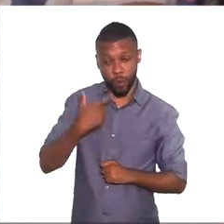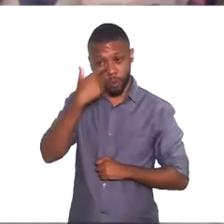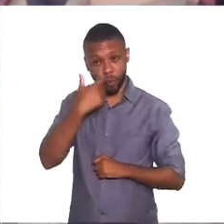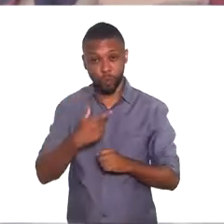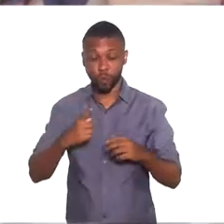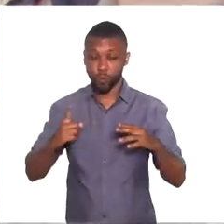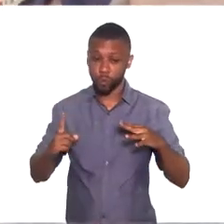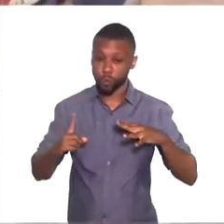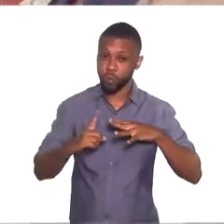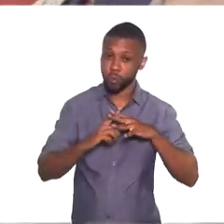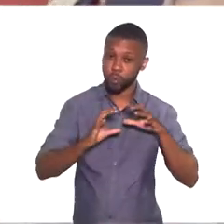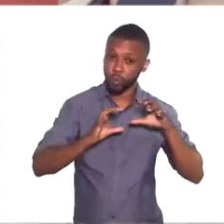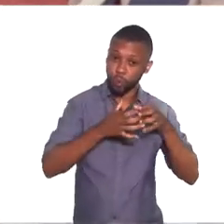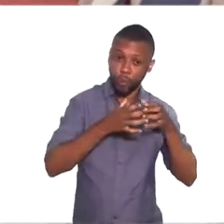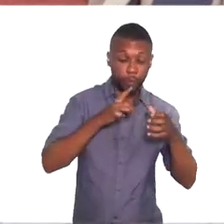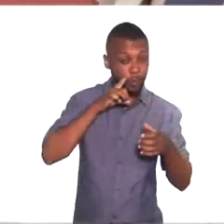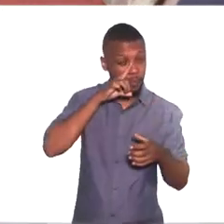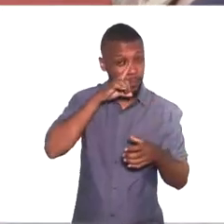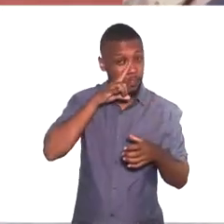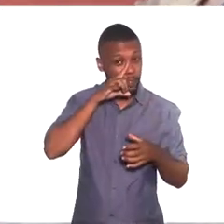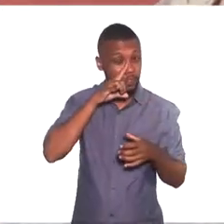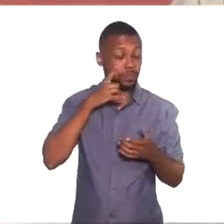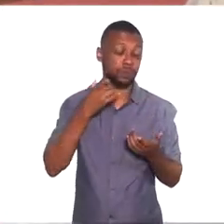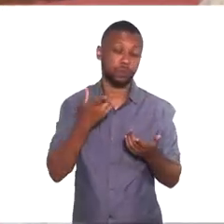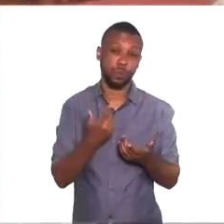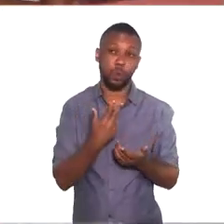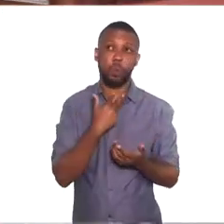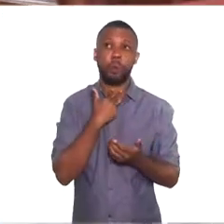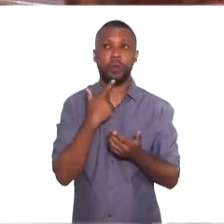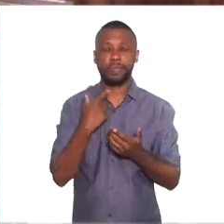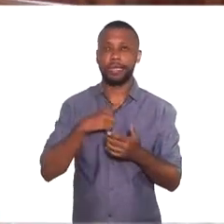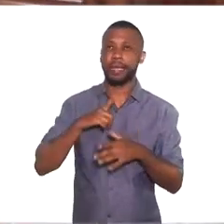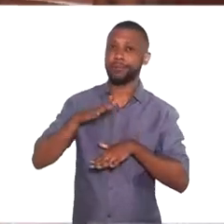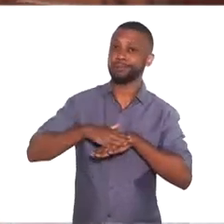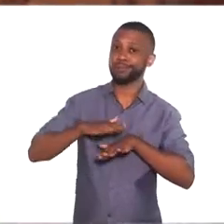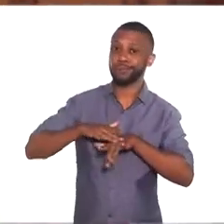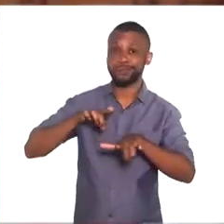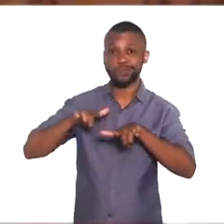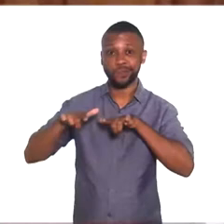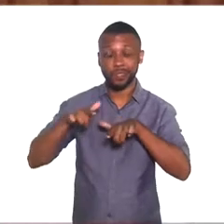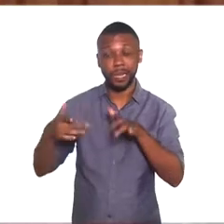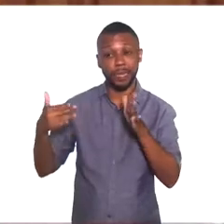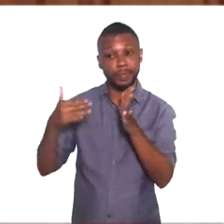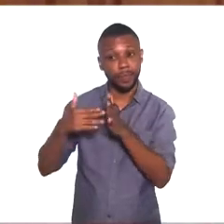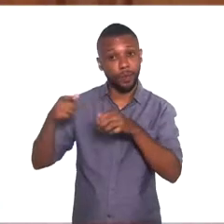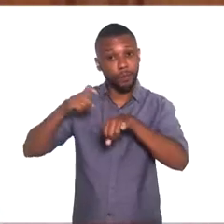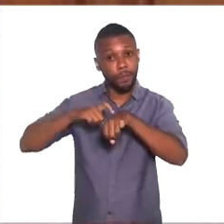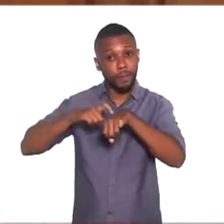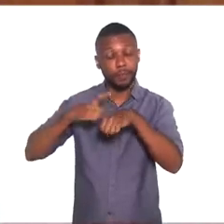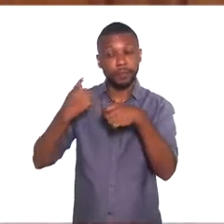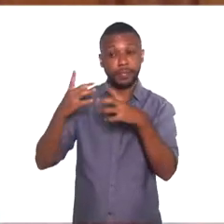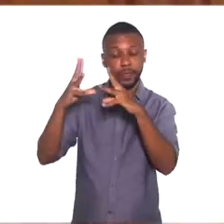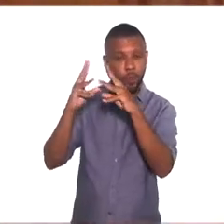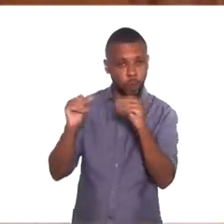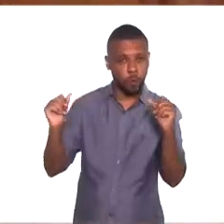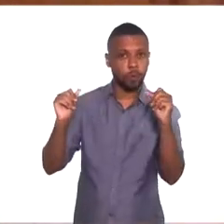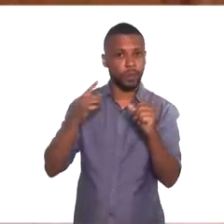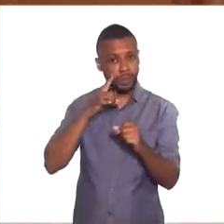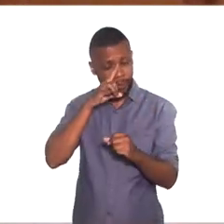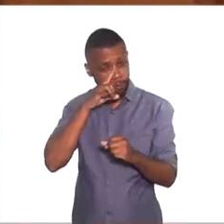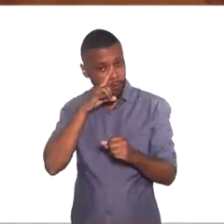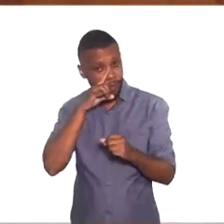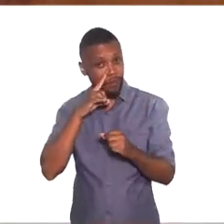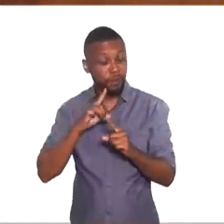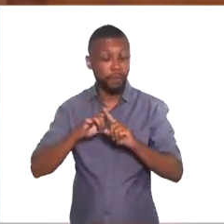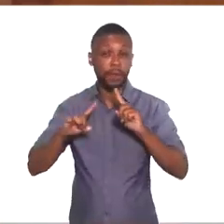eu sou do grupo de risco né então costumo não ter mais esse tipo de trabalho pelo menos até passar esse